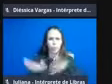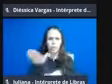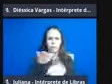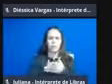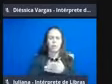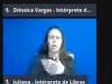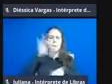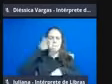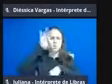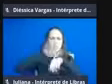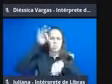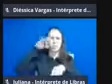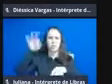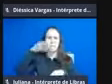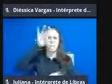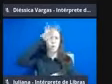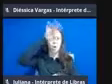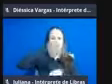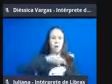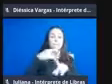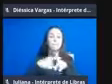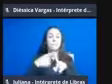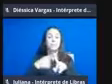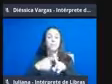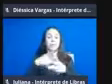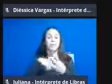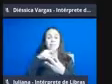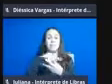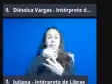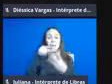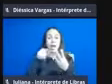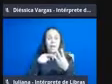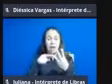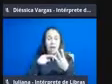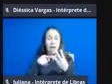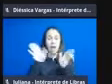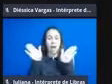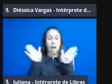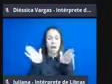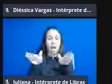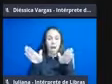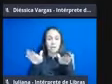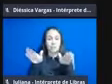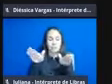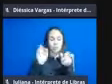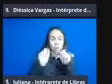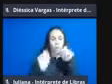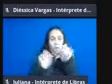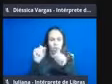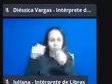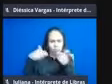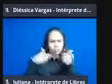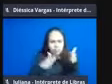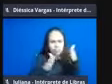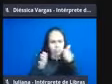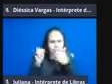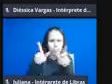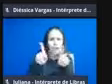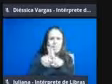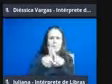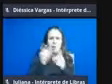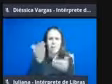deve a esse segundo par de asas pequeno que orienta e dá equilíbrio, tá?